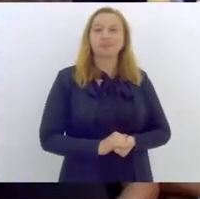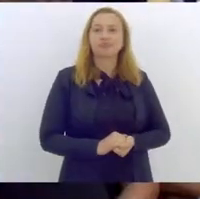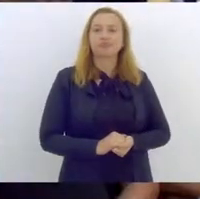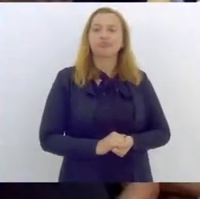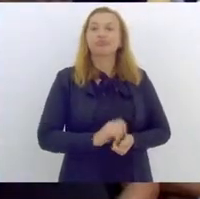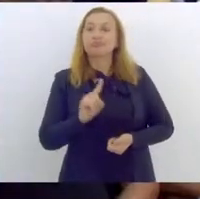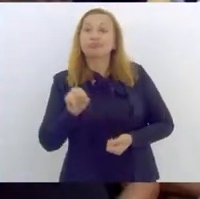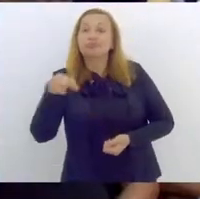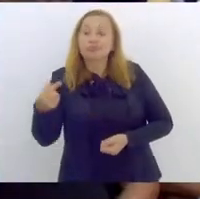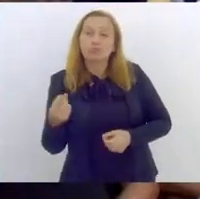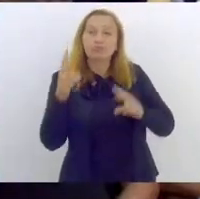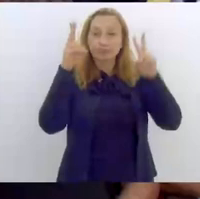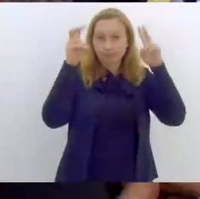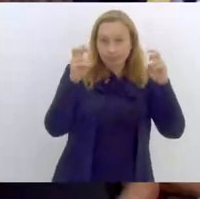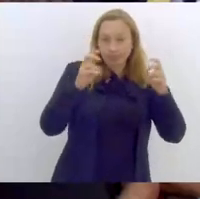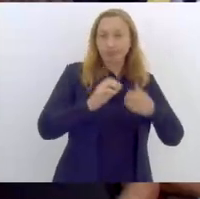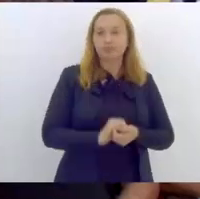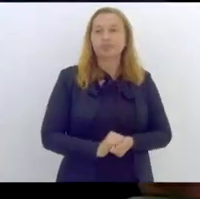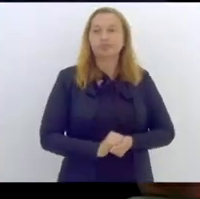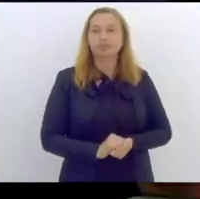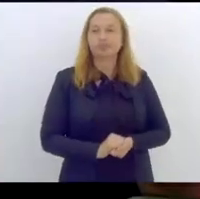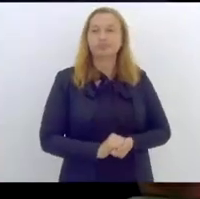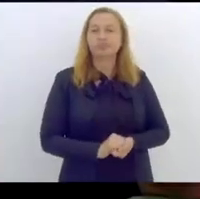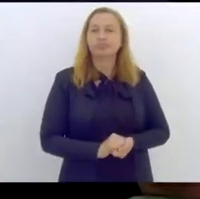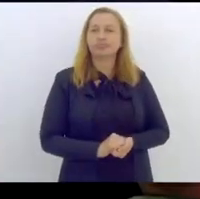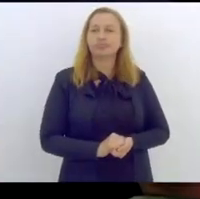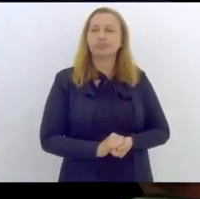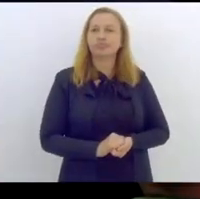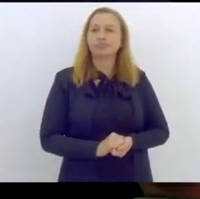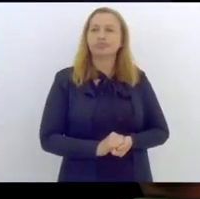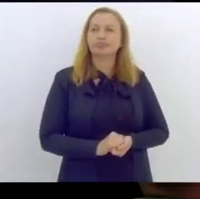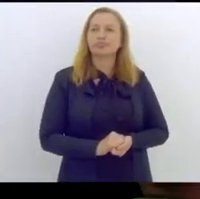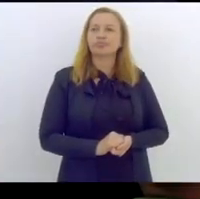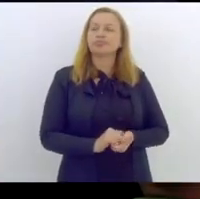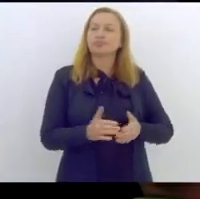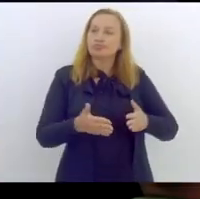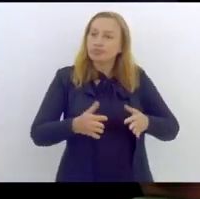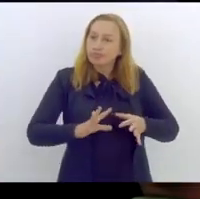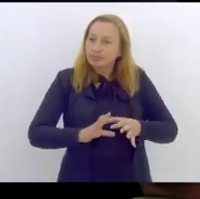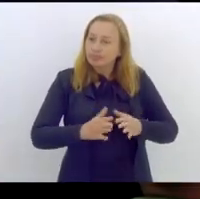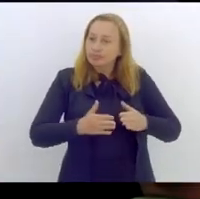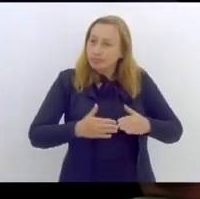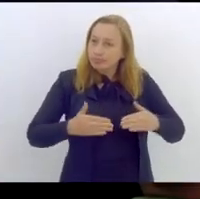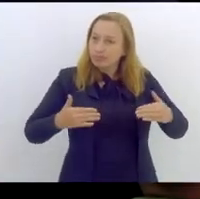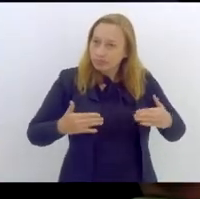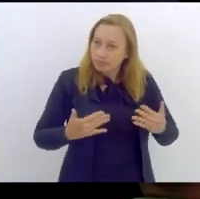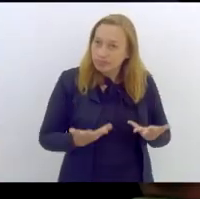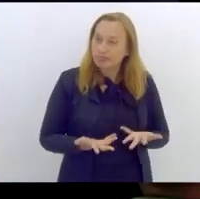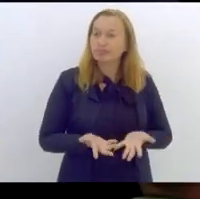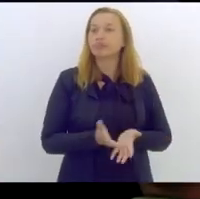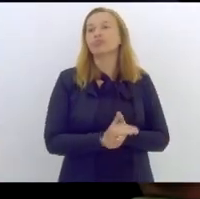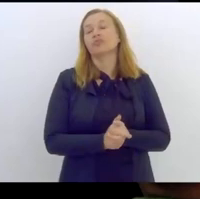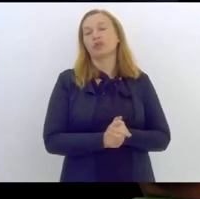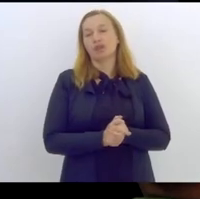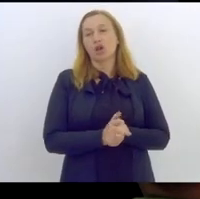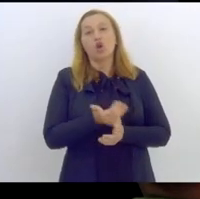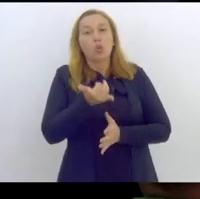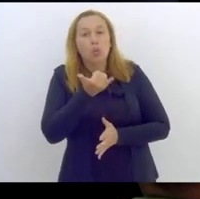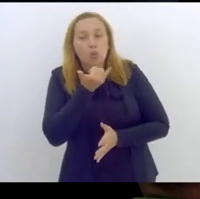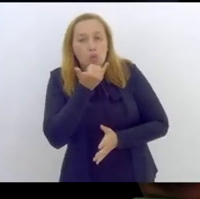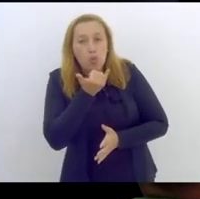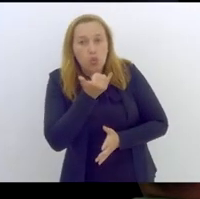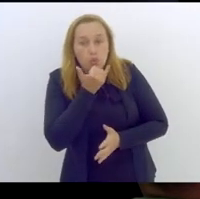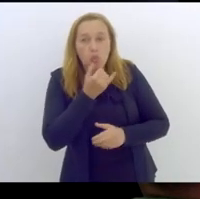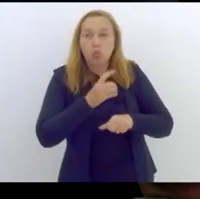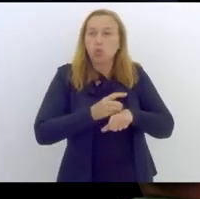a outra questão é o seguinte é aí eu vou me permitir a discordar do Dr Jansen com todo respeito a